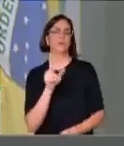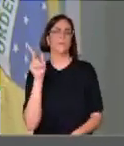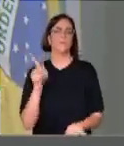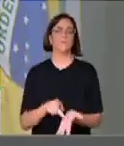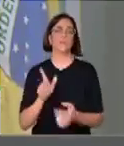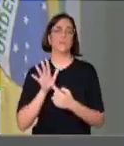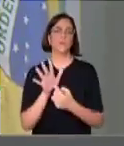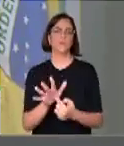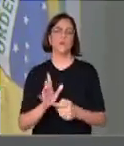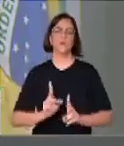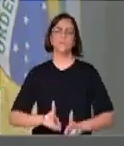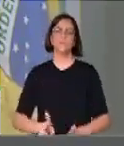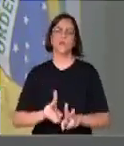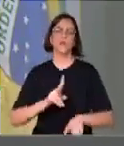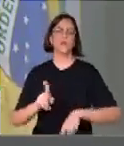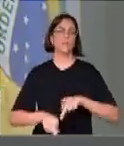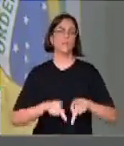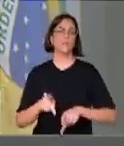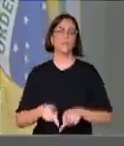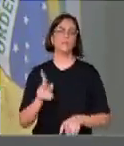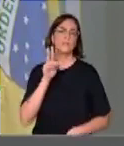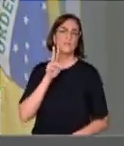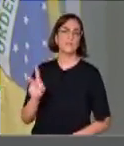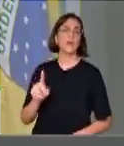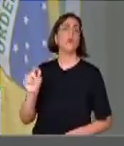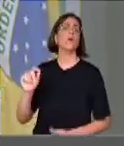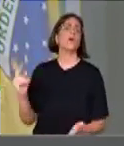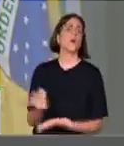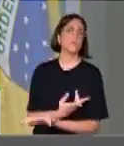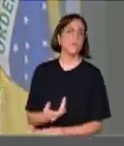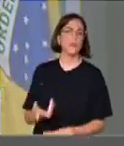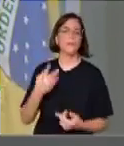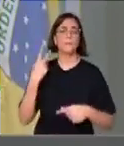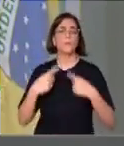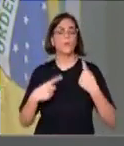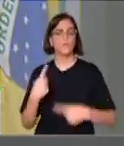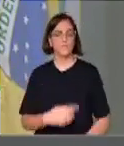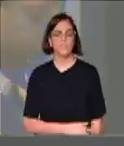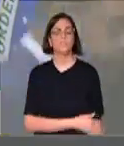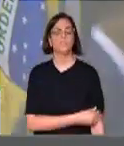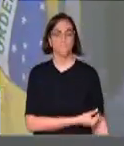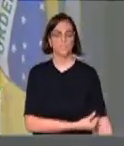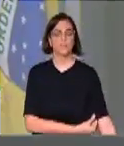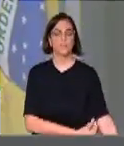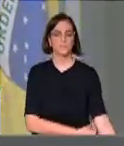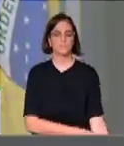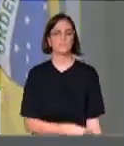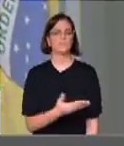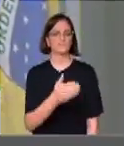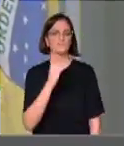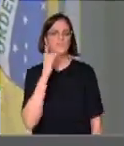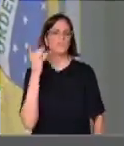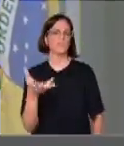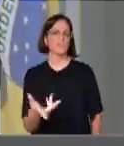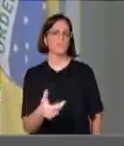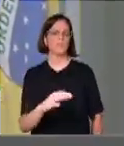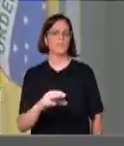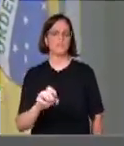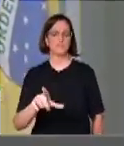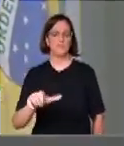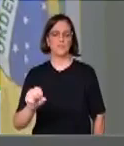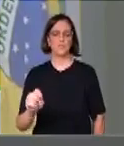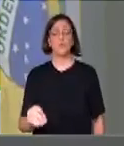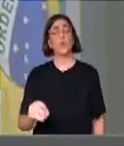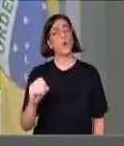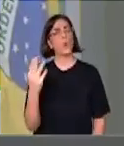mostrando sempre ao povo o que acontece, tanto na política, Celso Russomano, grande deputado, quanto